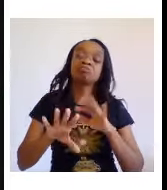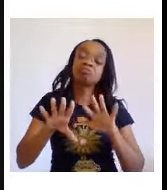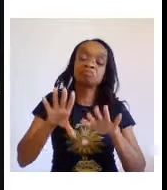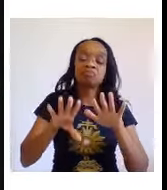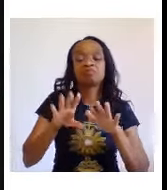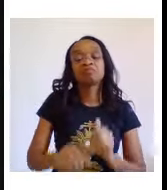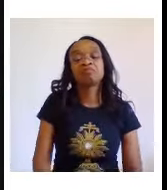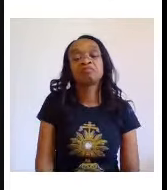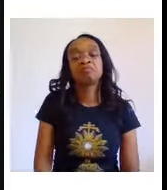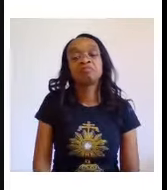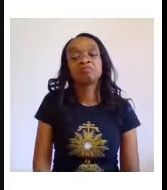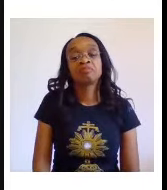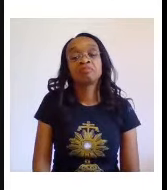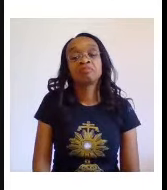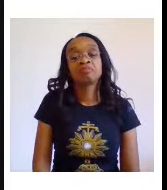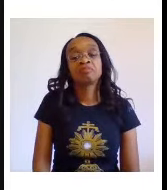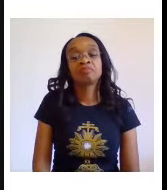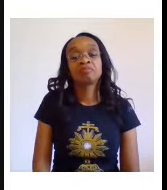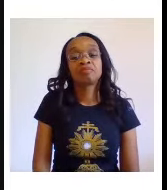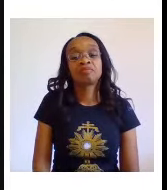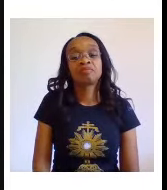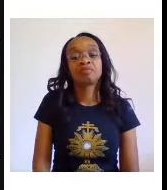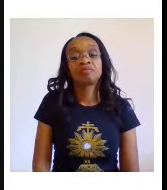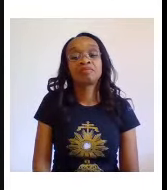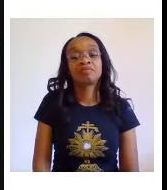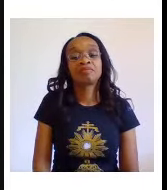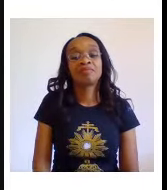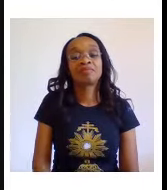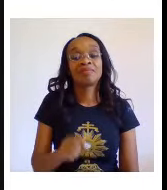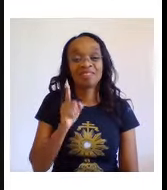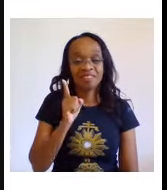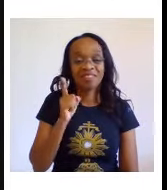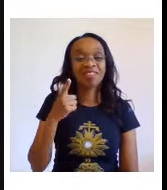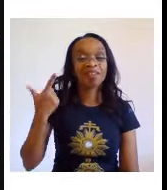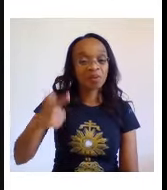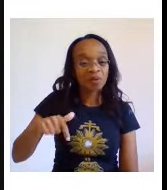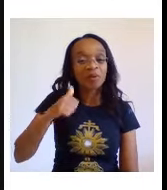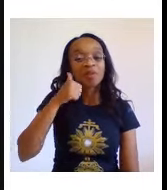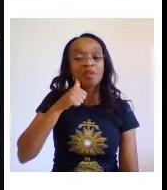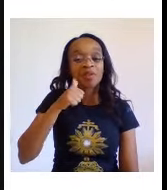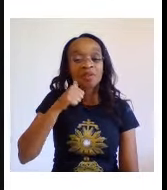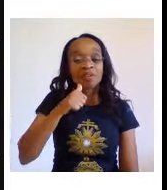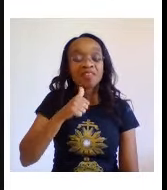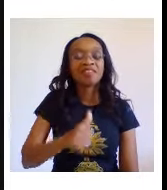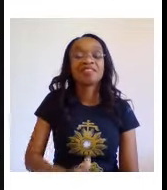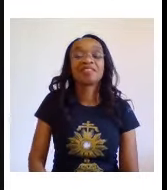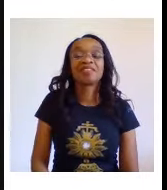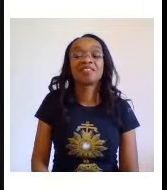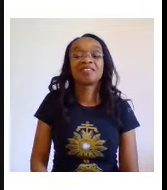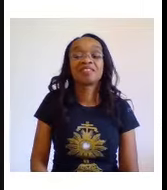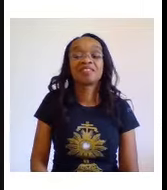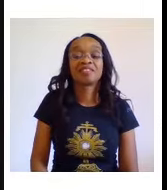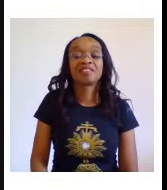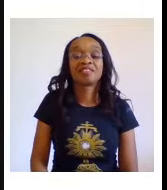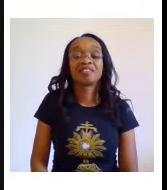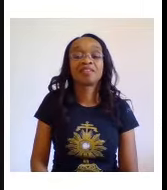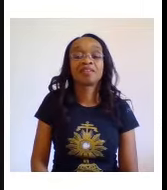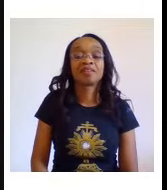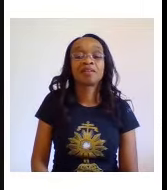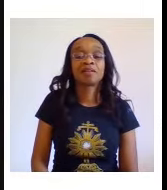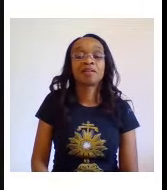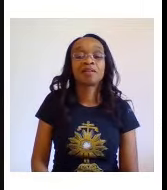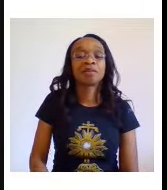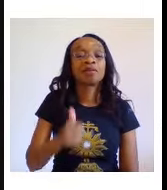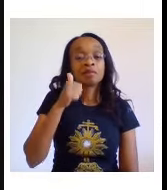B, com você. Então, eu sou Ana Beatriz. Para efeitos de acessibilidade, eu vou me autodescrever. Eu sou uma